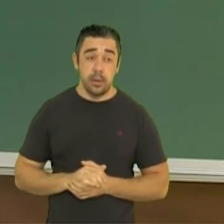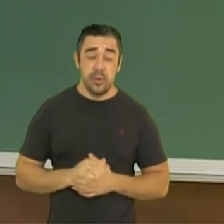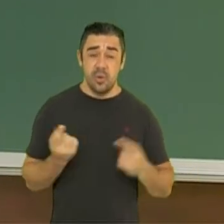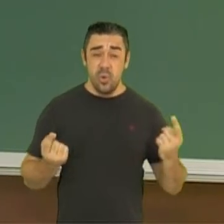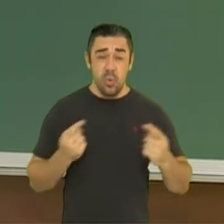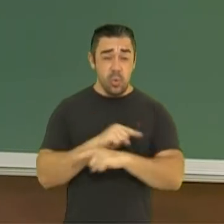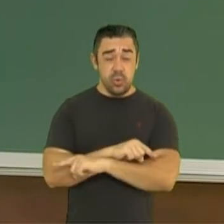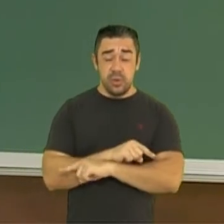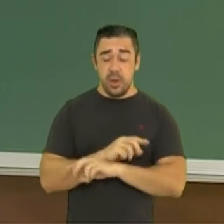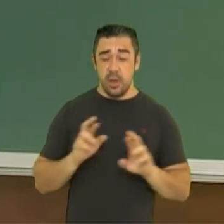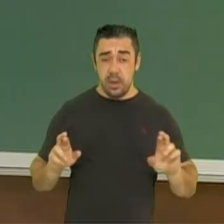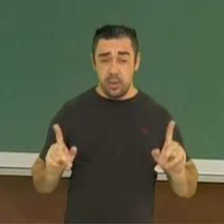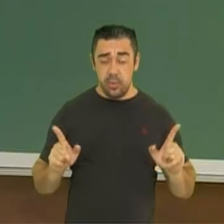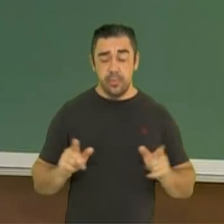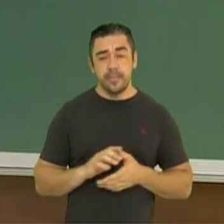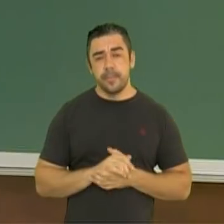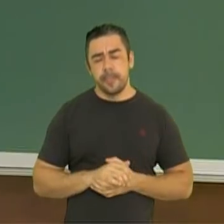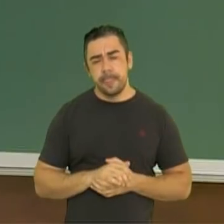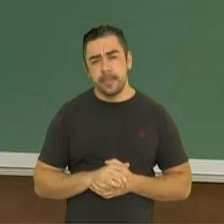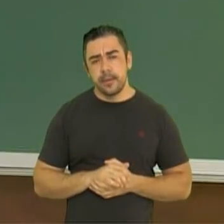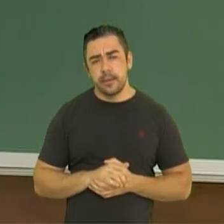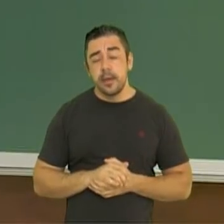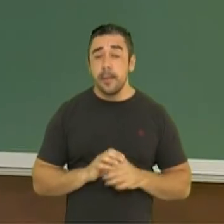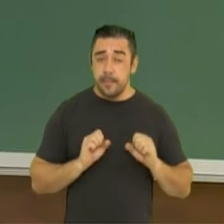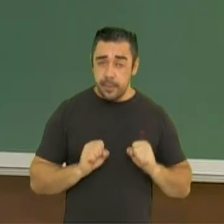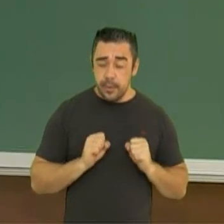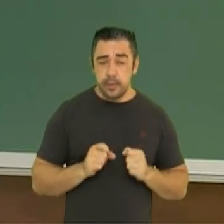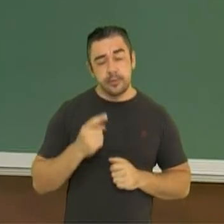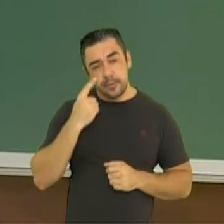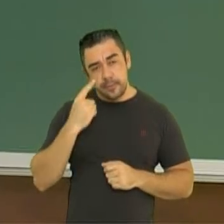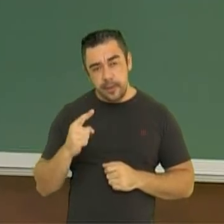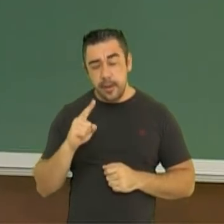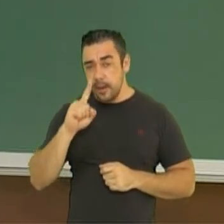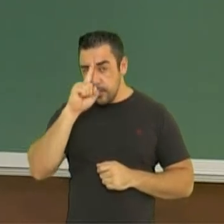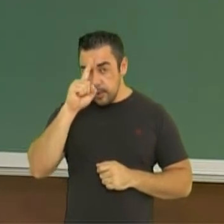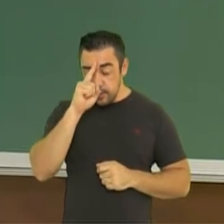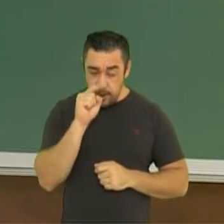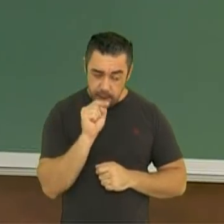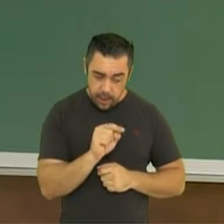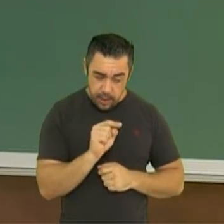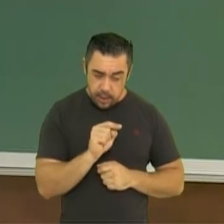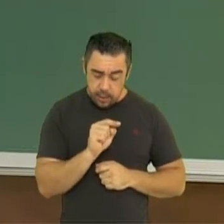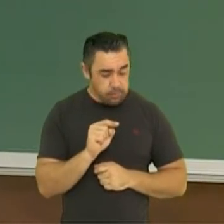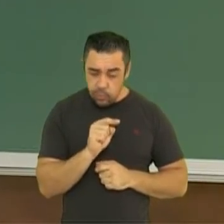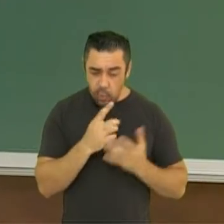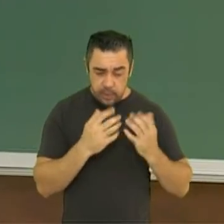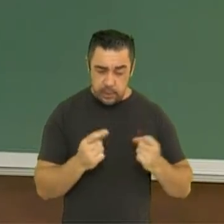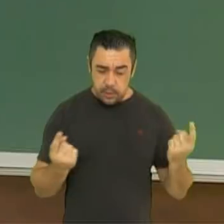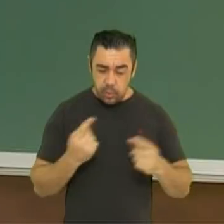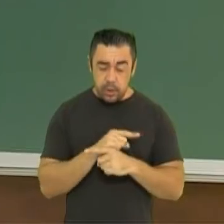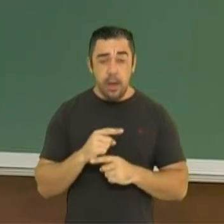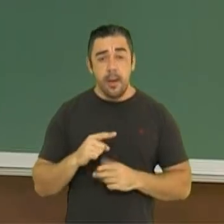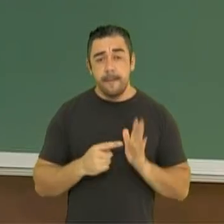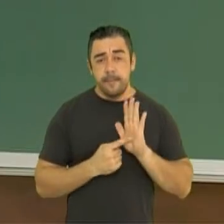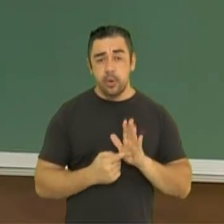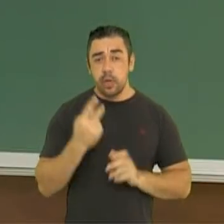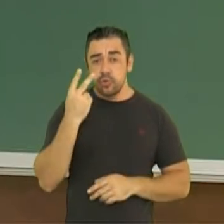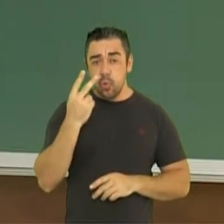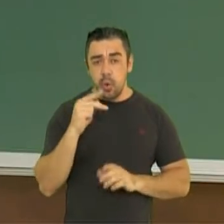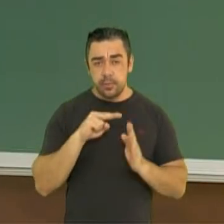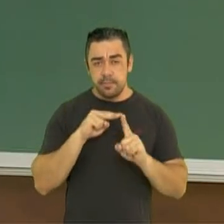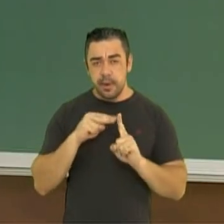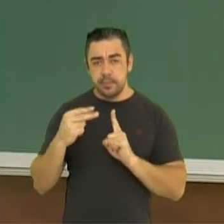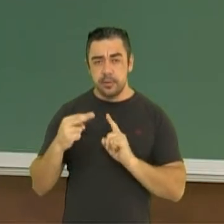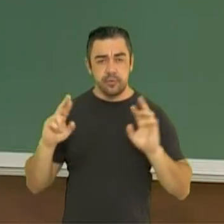de contraposição. Pode-se contestar uma ideia mostrando duas perspectivas